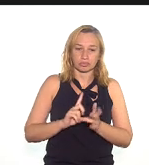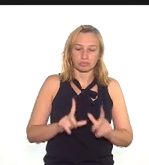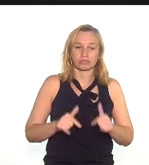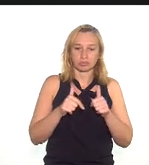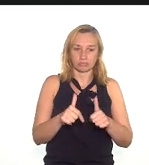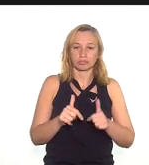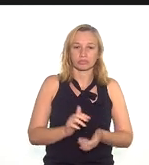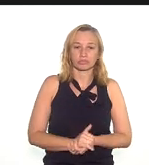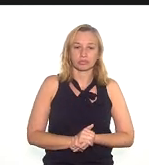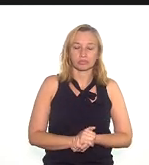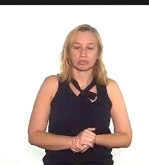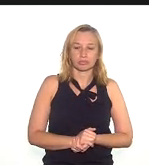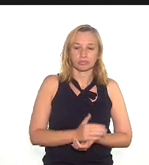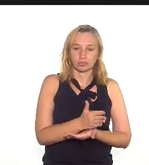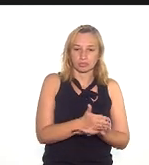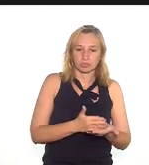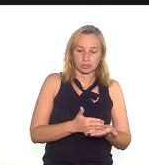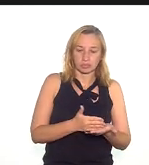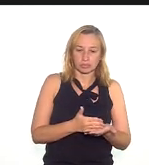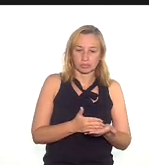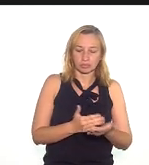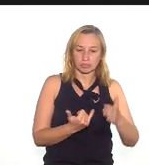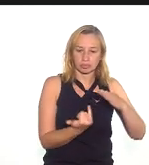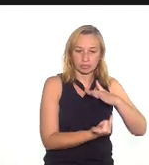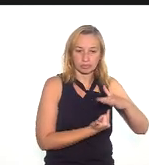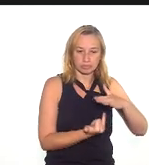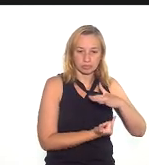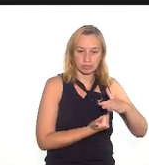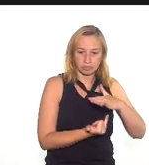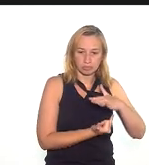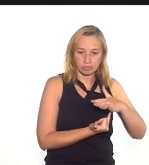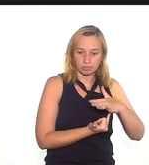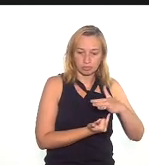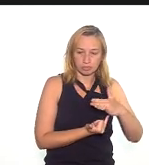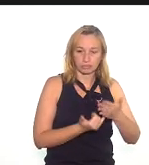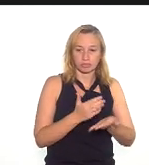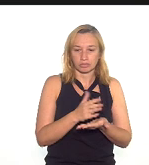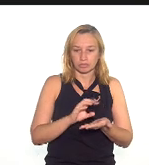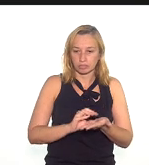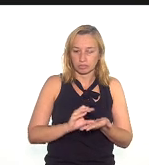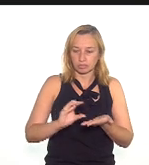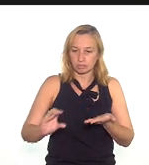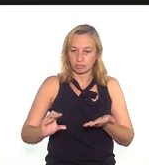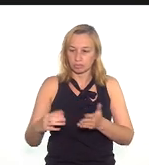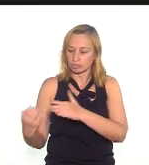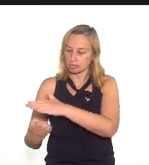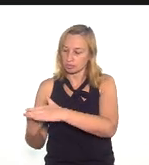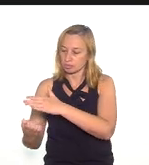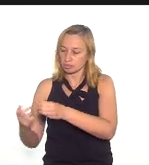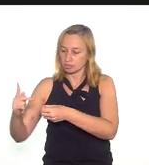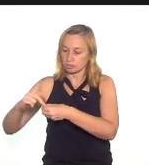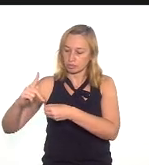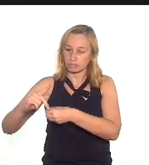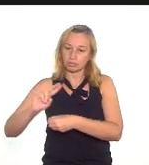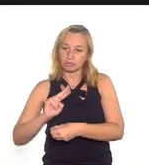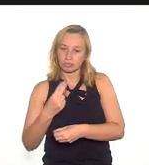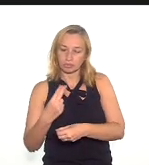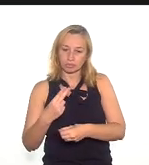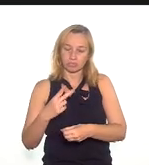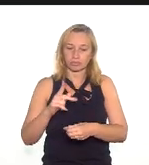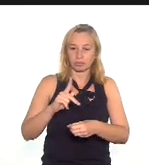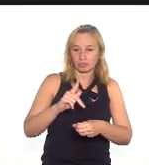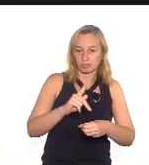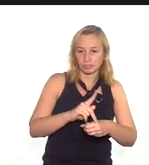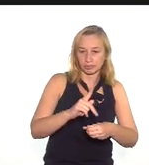que era metade para instituições credenciadas e metade para as empresas petrolíferas ou empresas